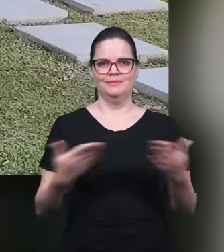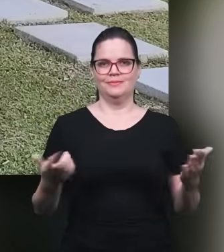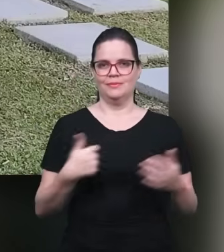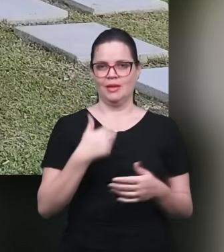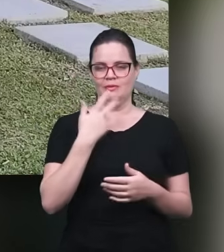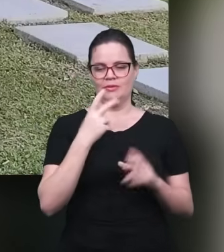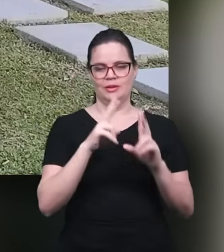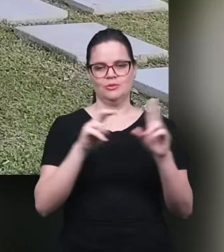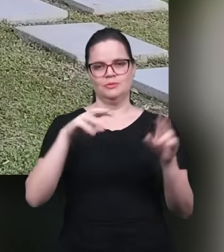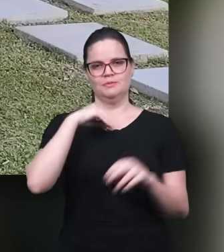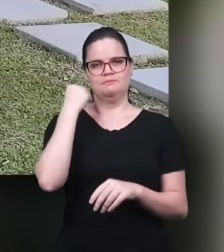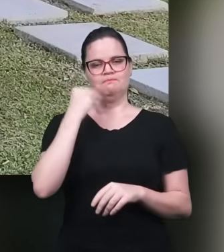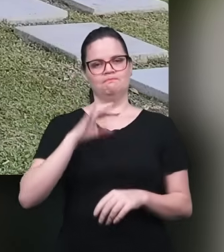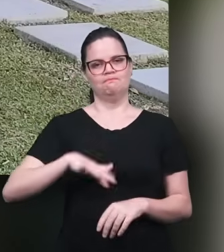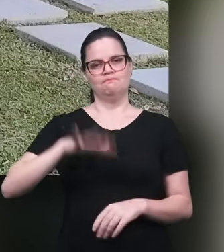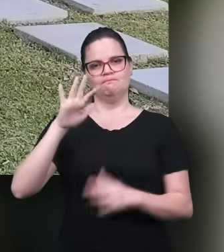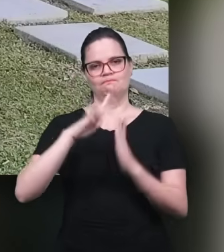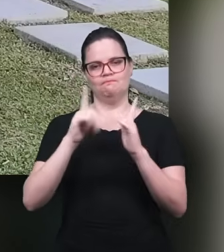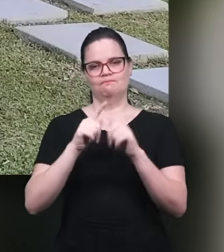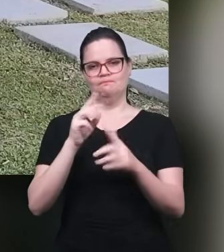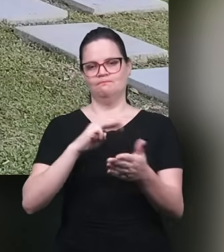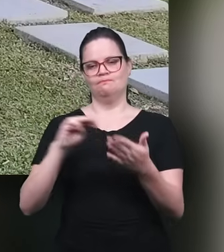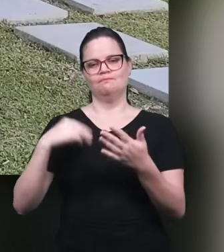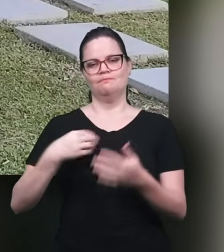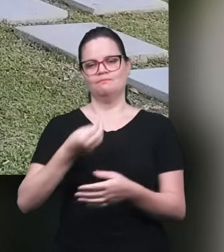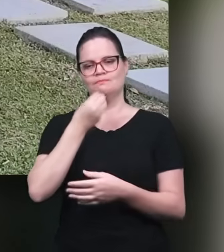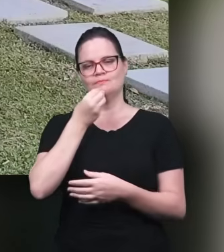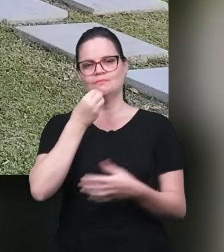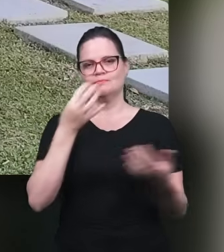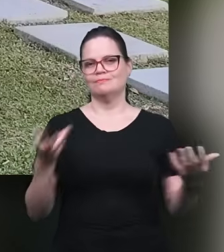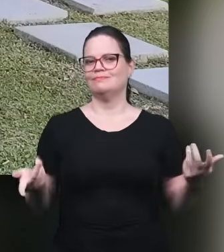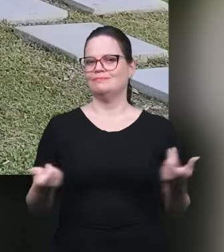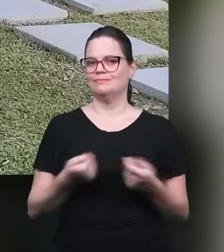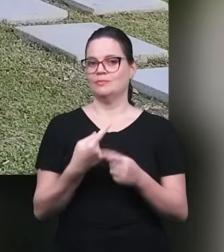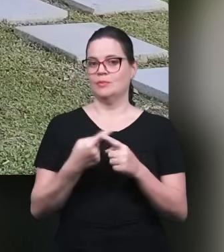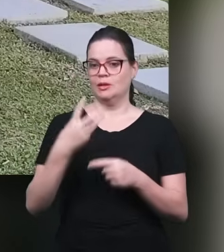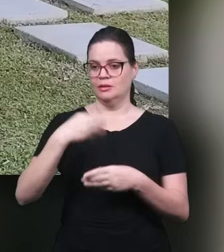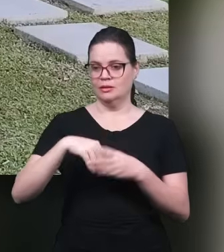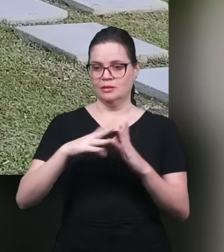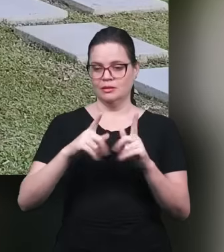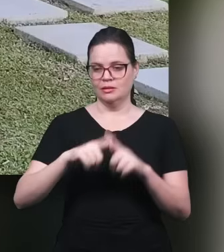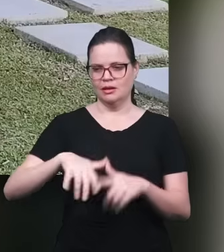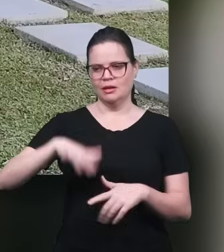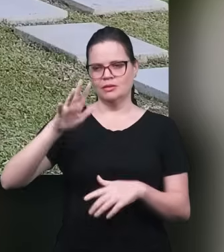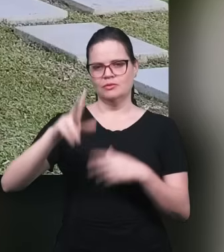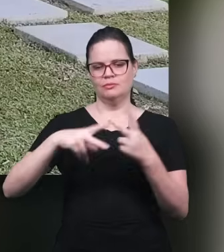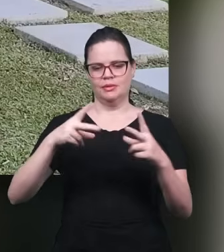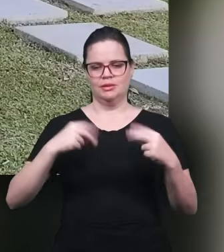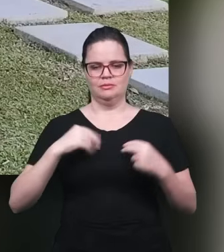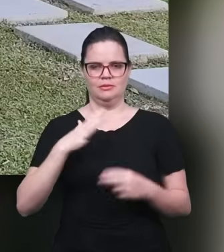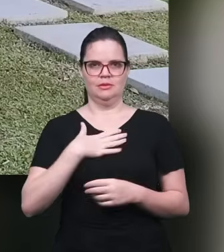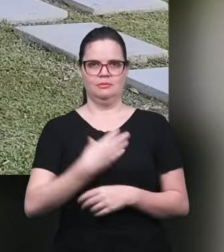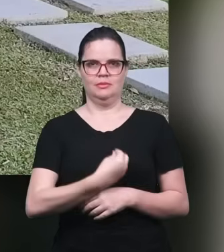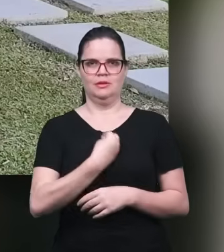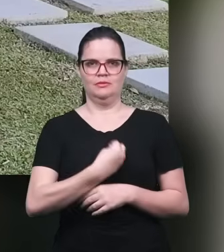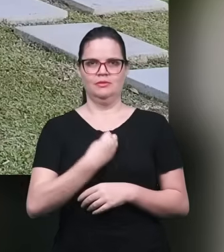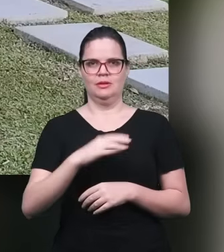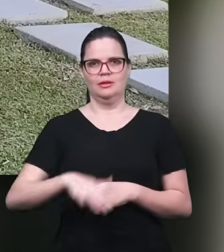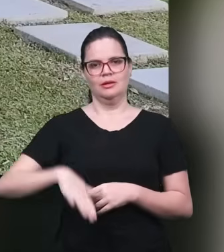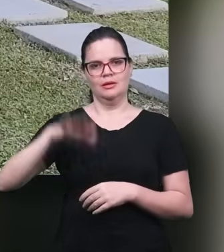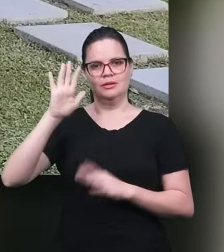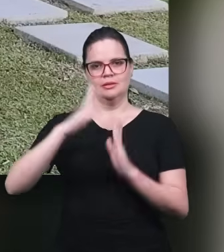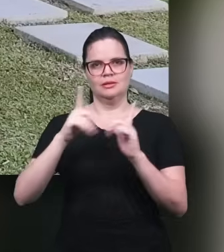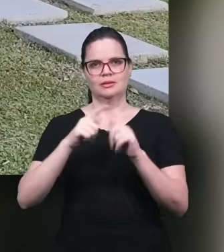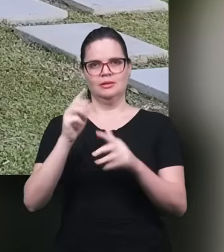falar dessa experiência é um grande privilégio, porque crescer nesta igreja foi um presente para minha vida. Na verdade, crescer na